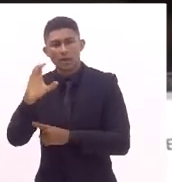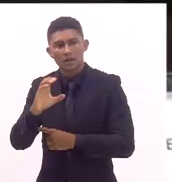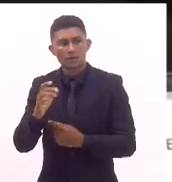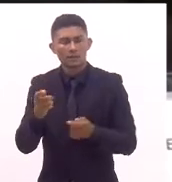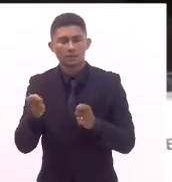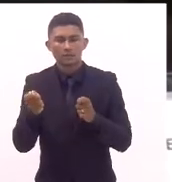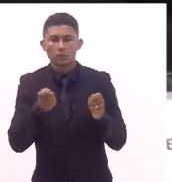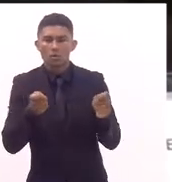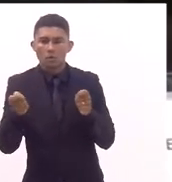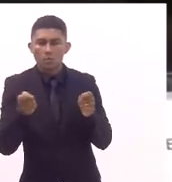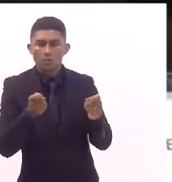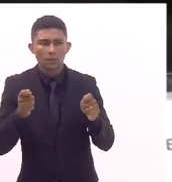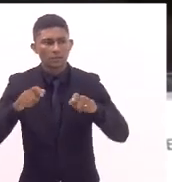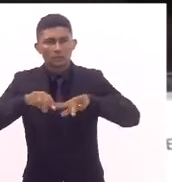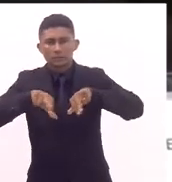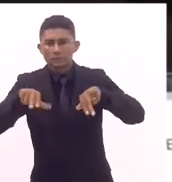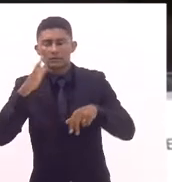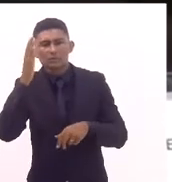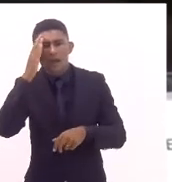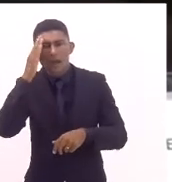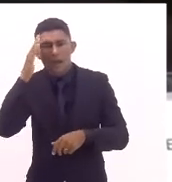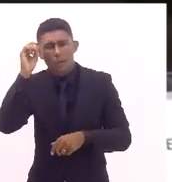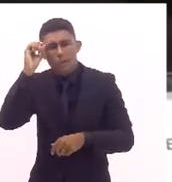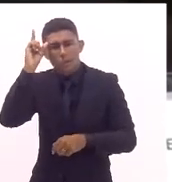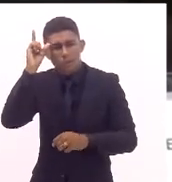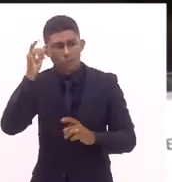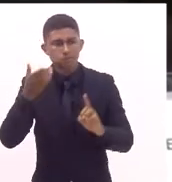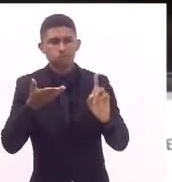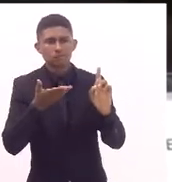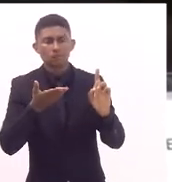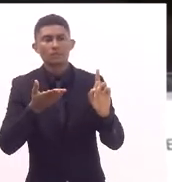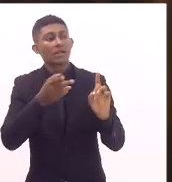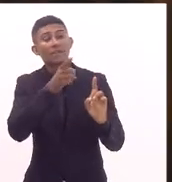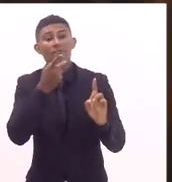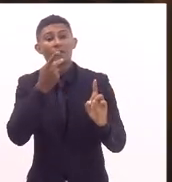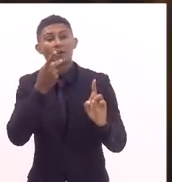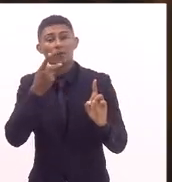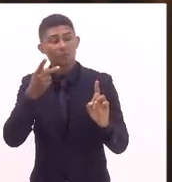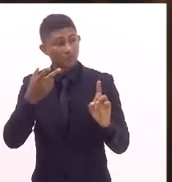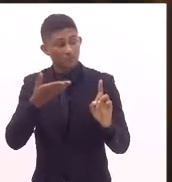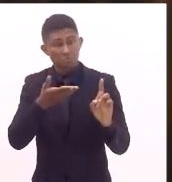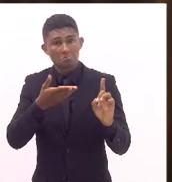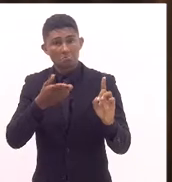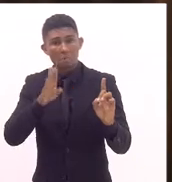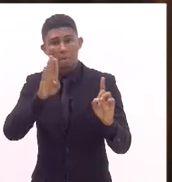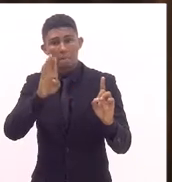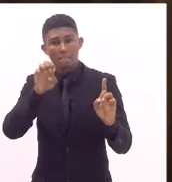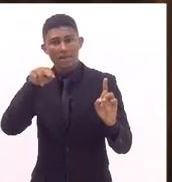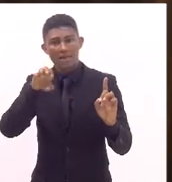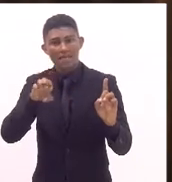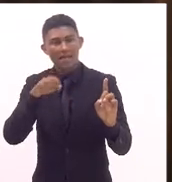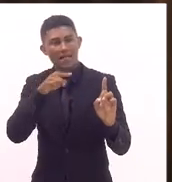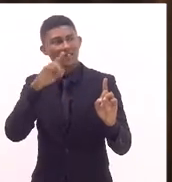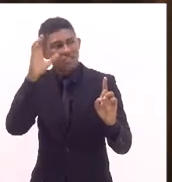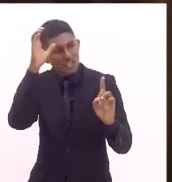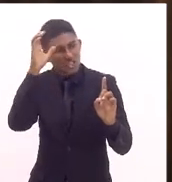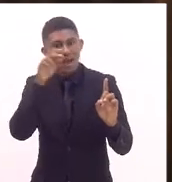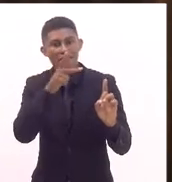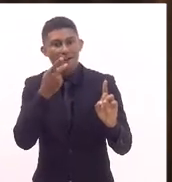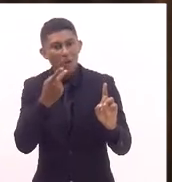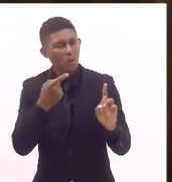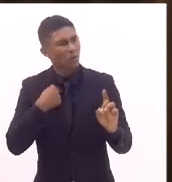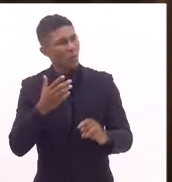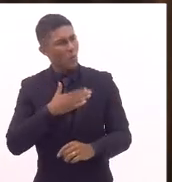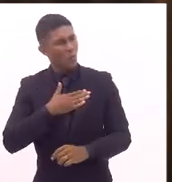Economia então quando ele quando ele chamou bernedt eu gostei muito não achei muito pelo contrário porque